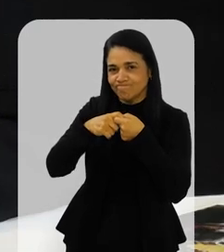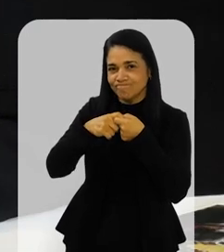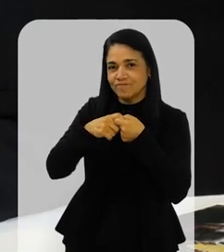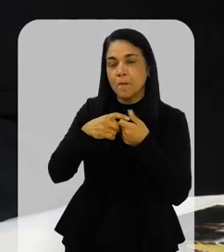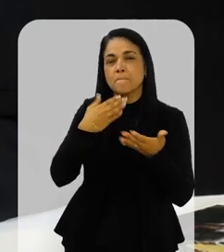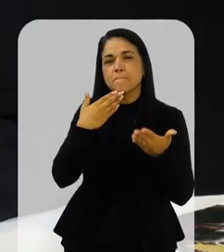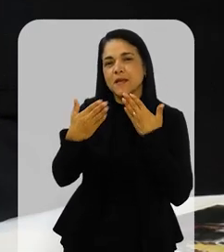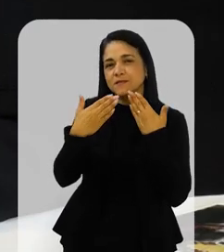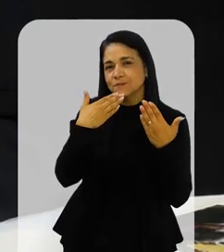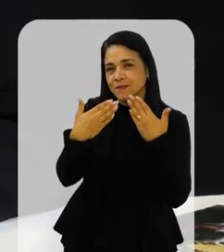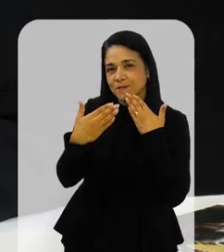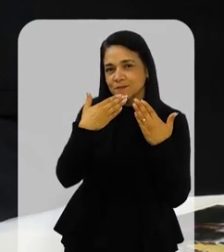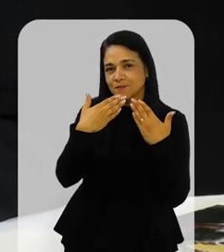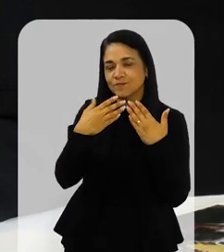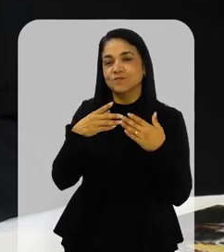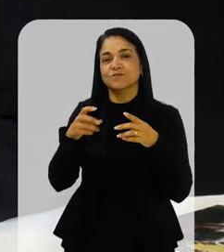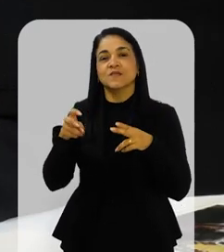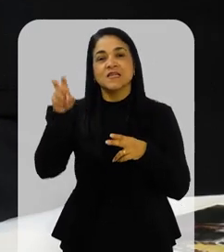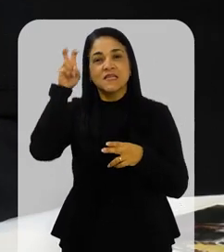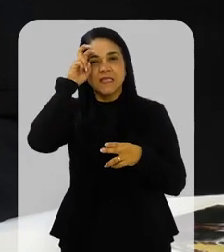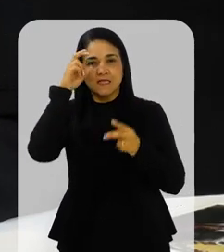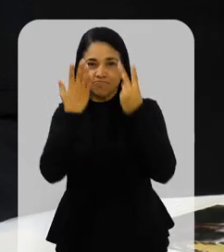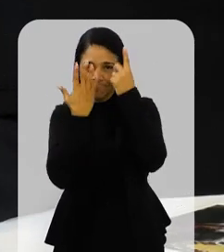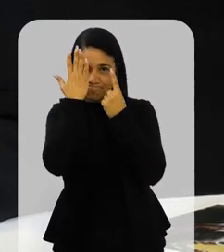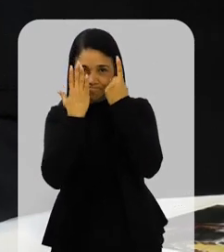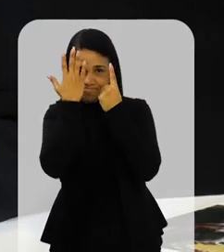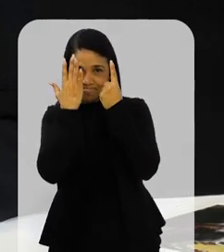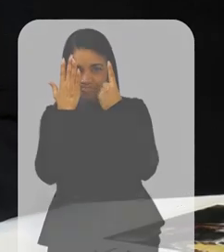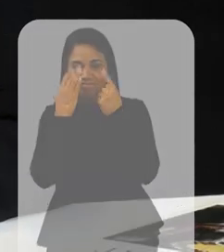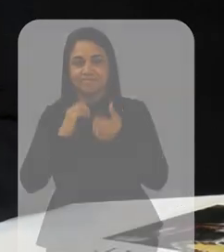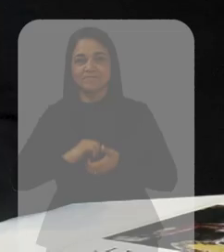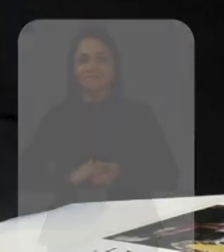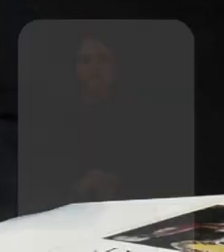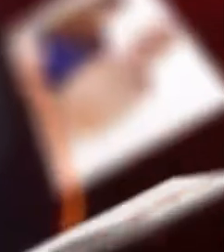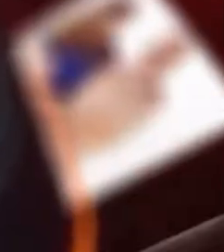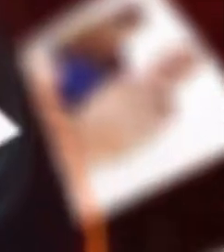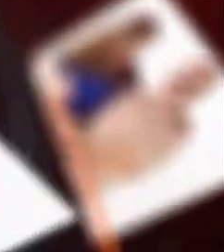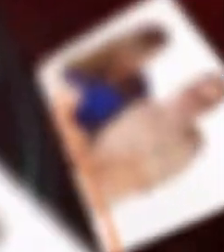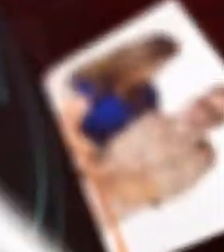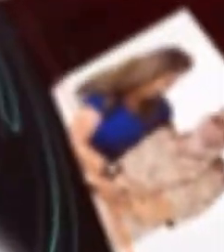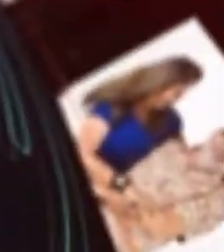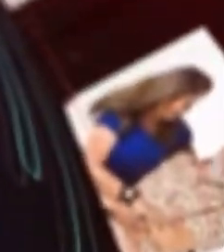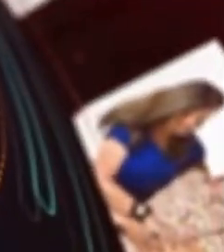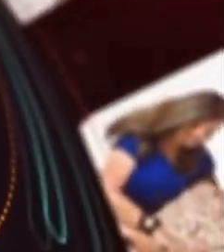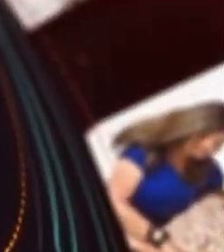e volto já já com mais um bate-papo aqui no Quintas com Quintais.